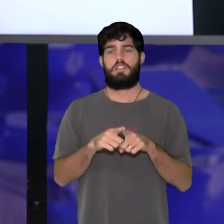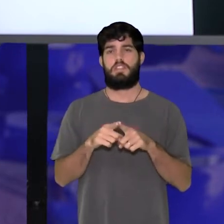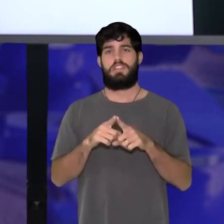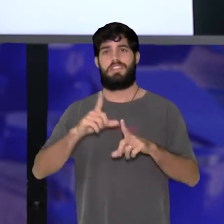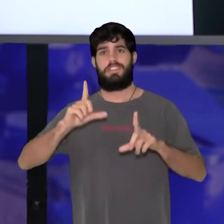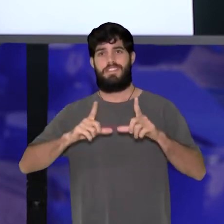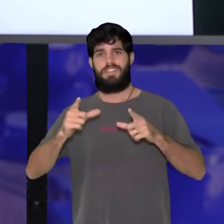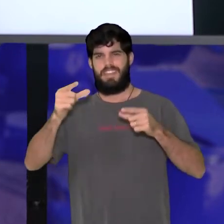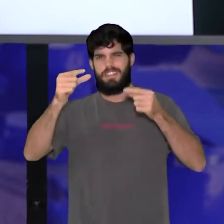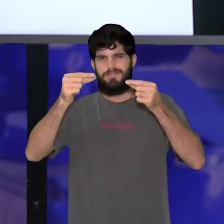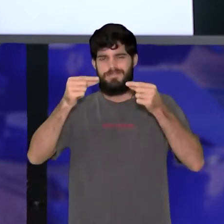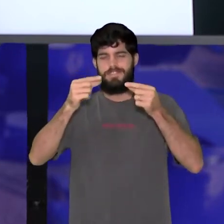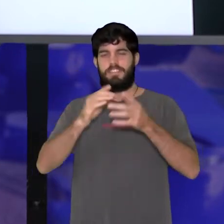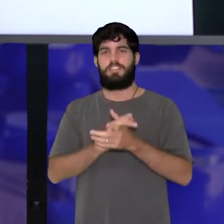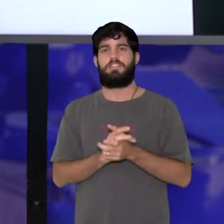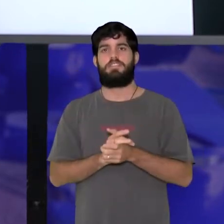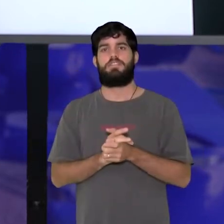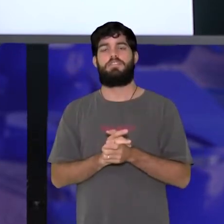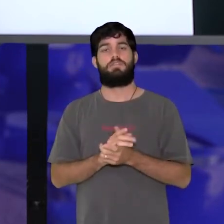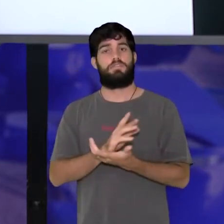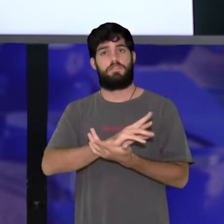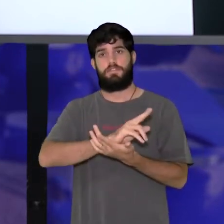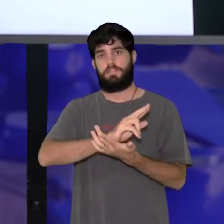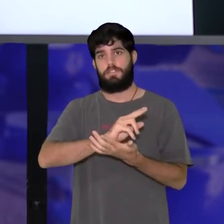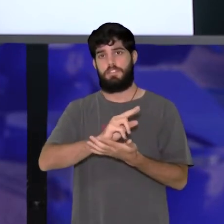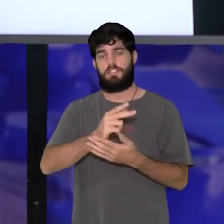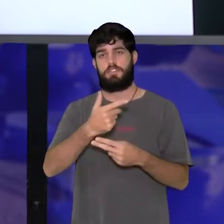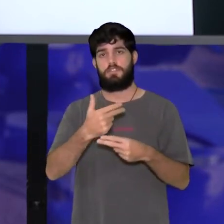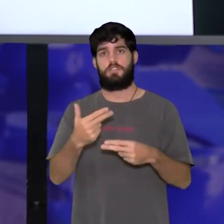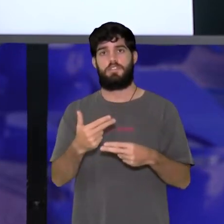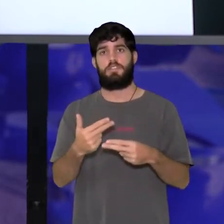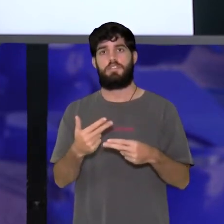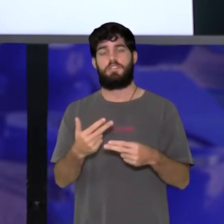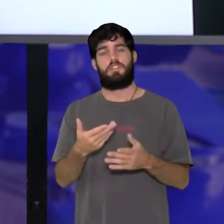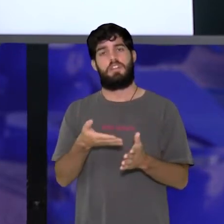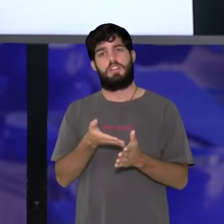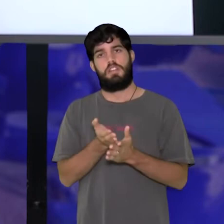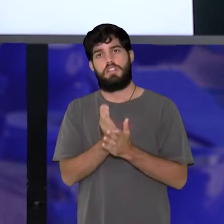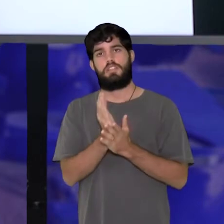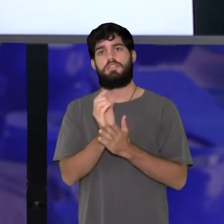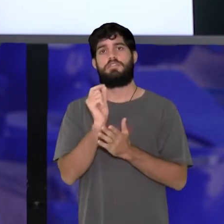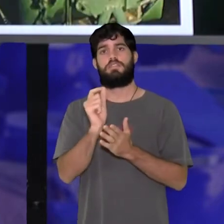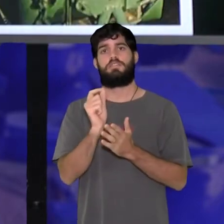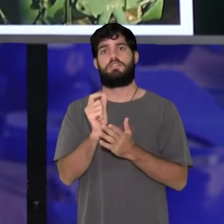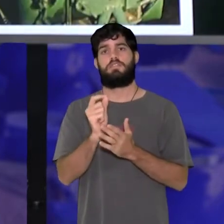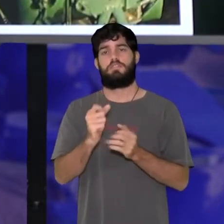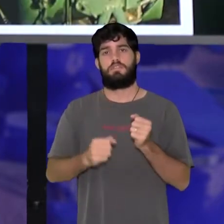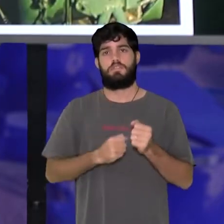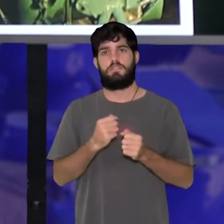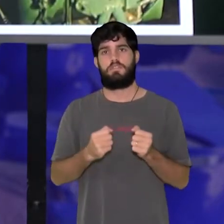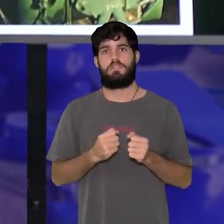LED, diversos desses produtos são tecnologias geradas pela corrida